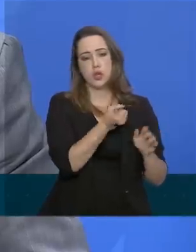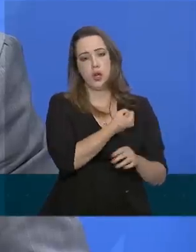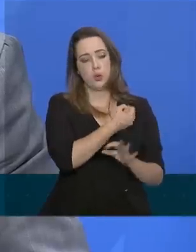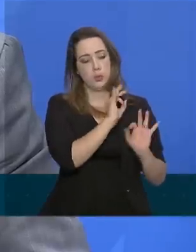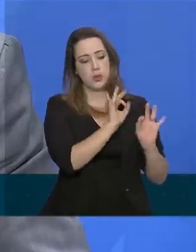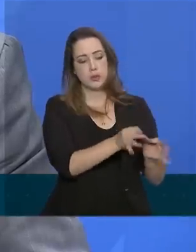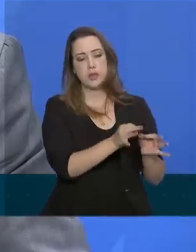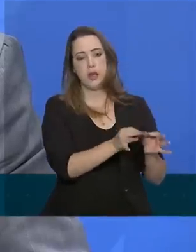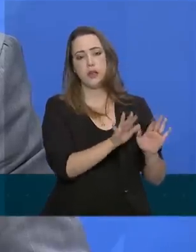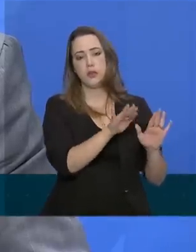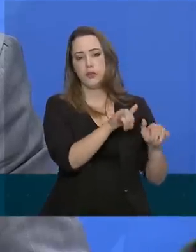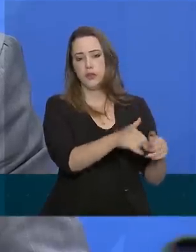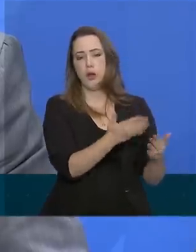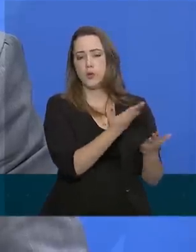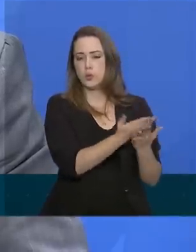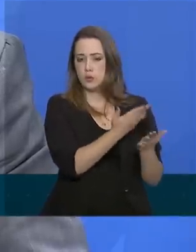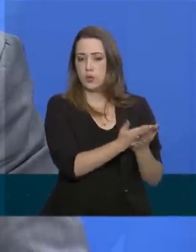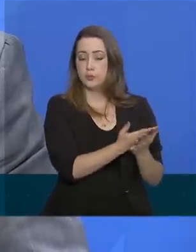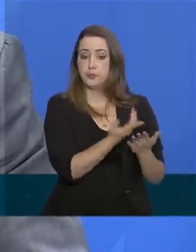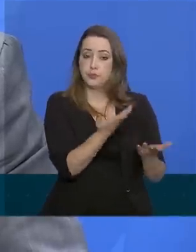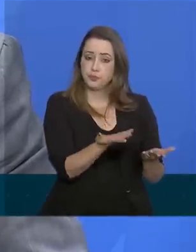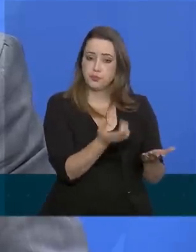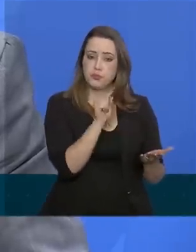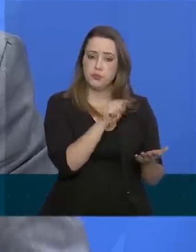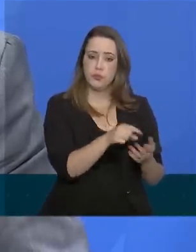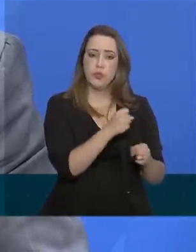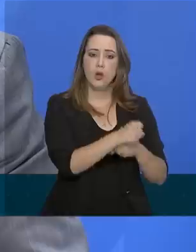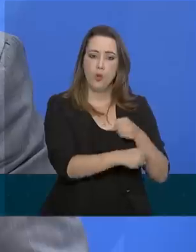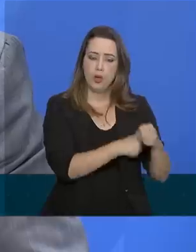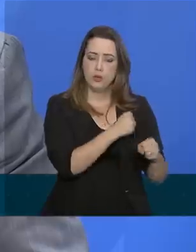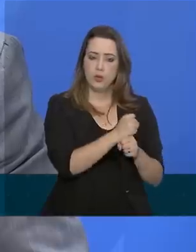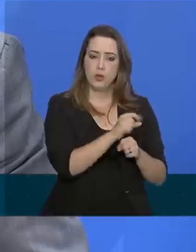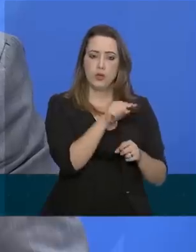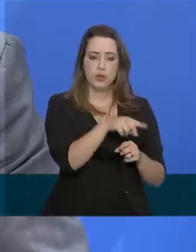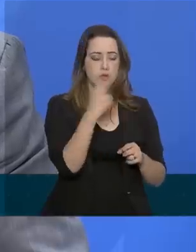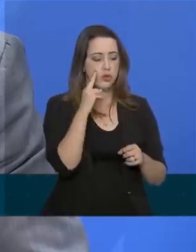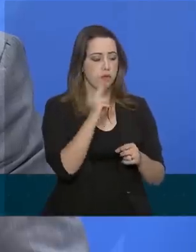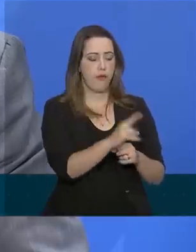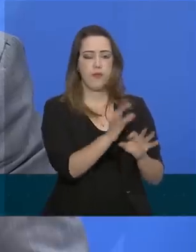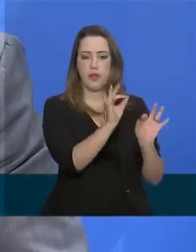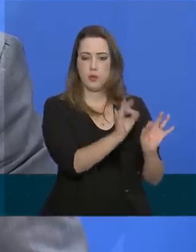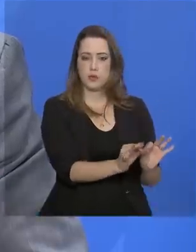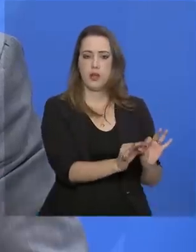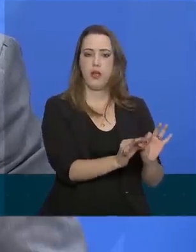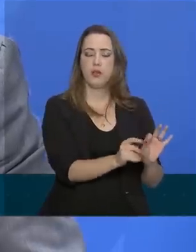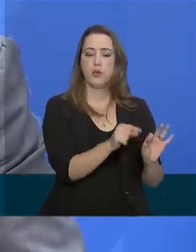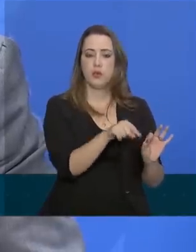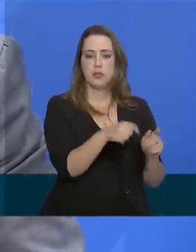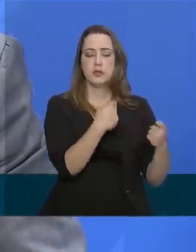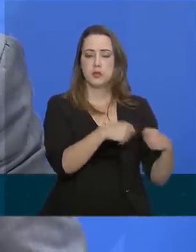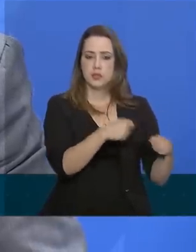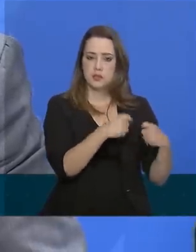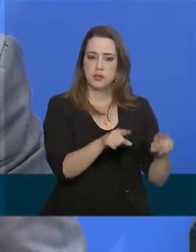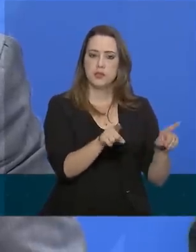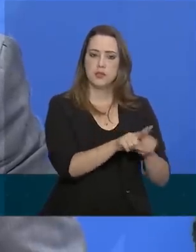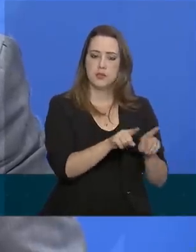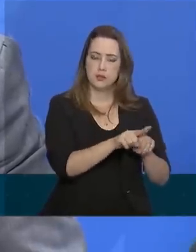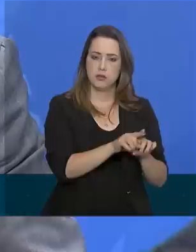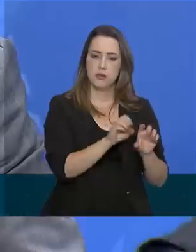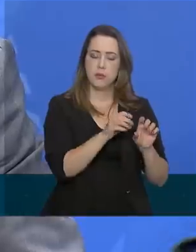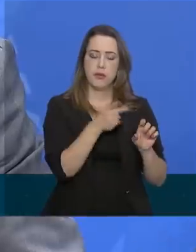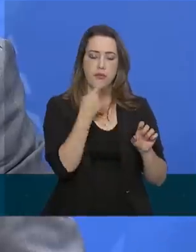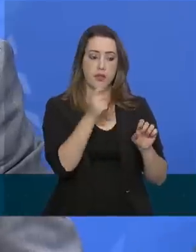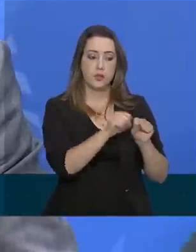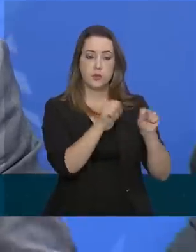e esse número final e analisado será o considerado por nós inclusive se for necessário também no campo